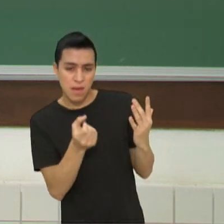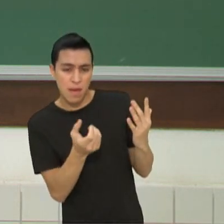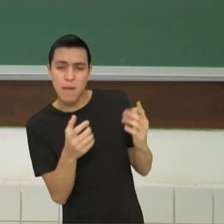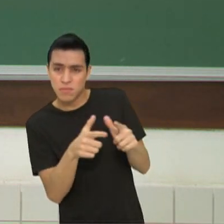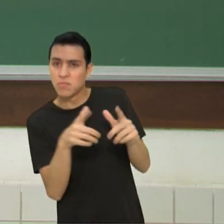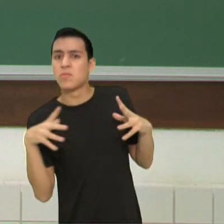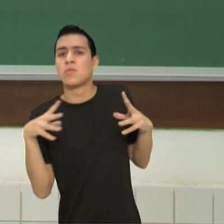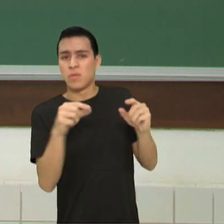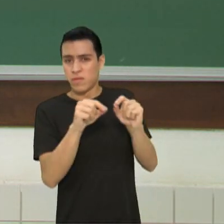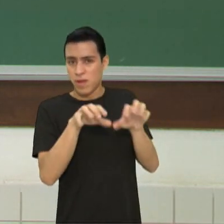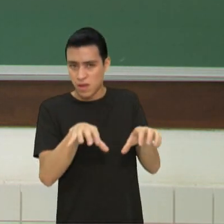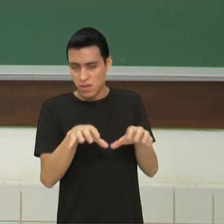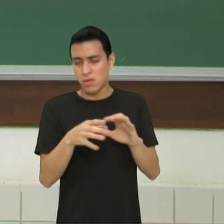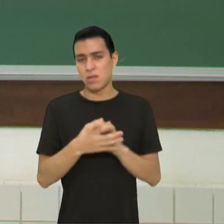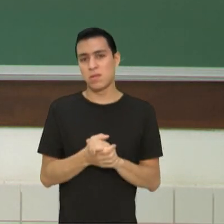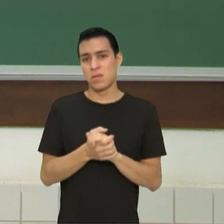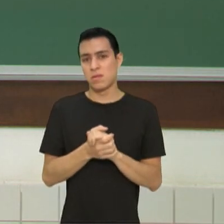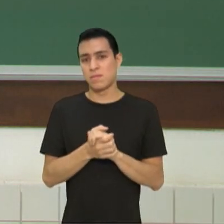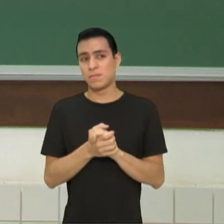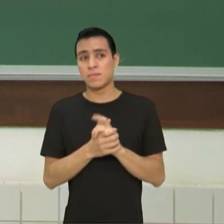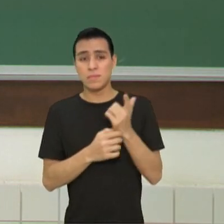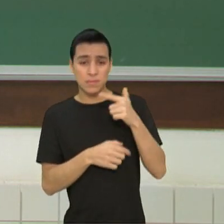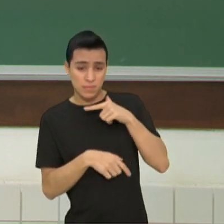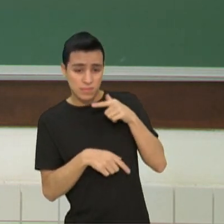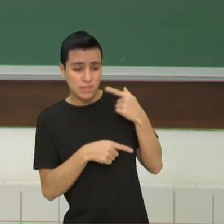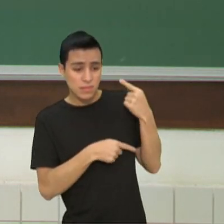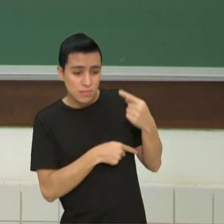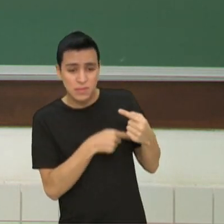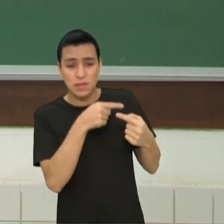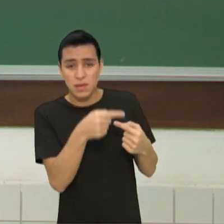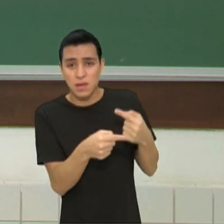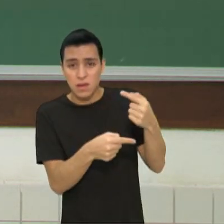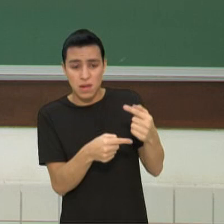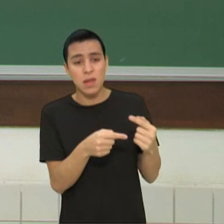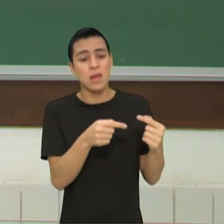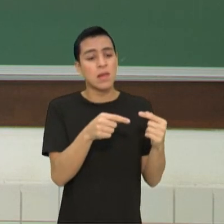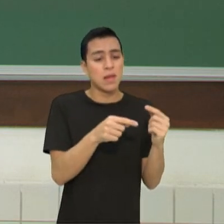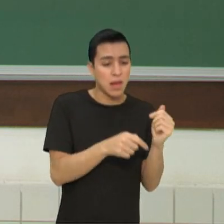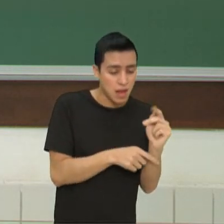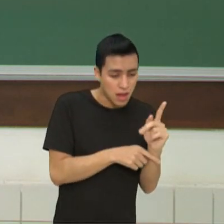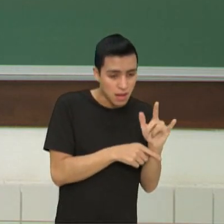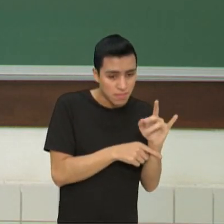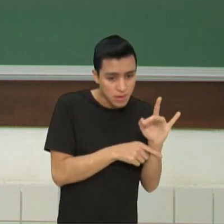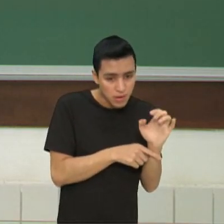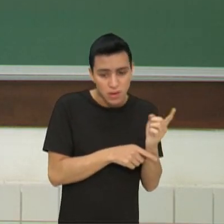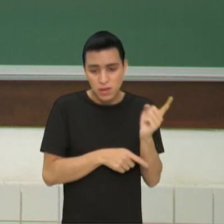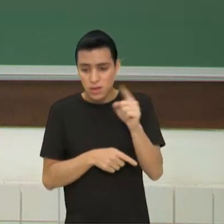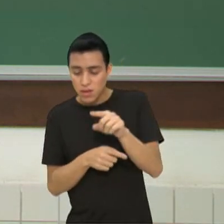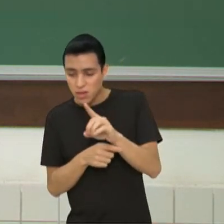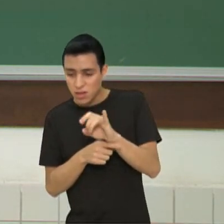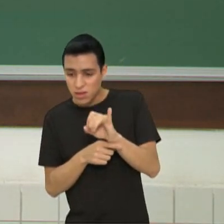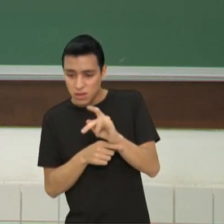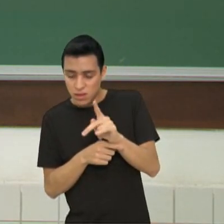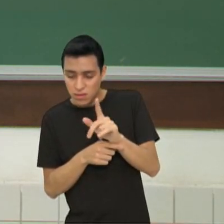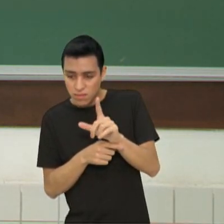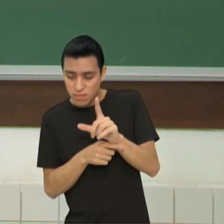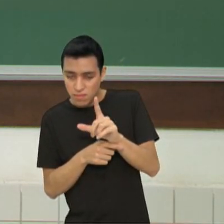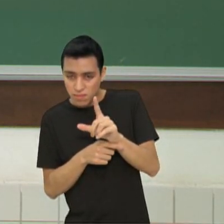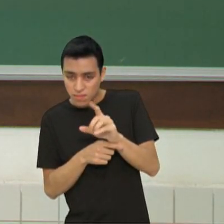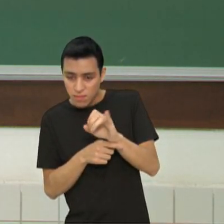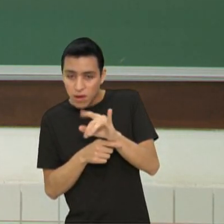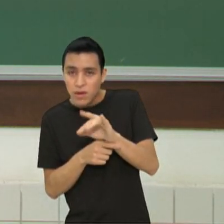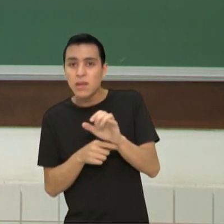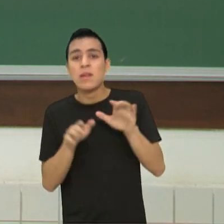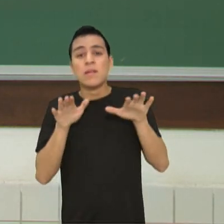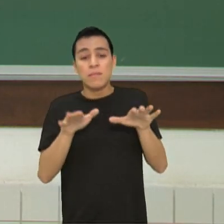fazem, e tem alternância de geração, uma fase haploide N, outra fase diploide 2N. Porém,